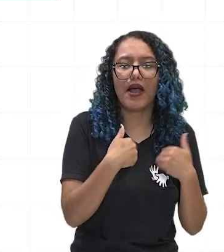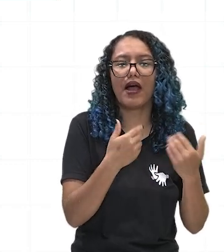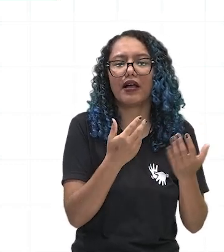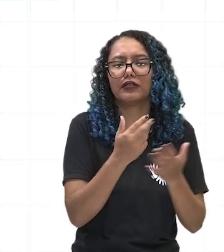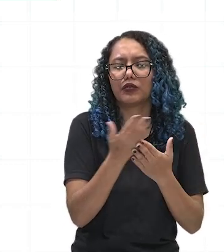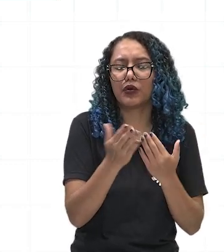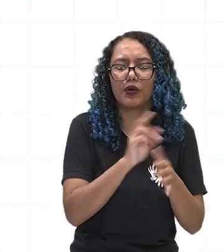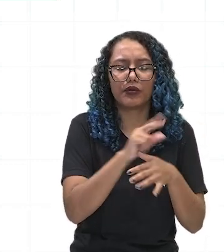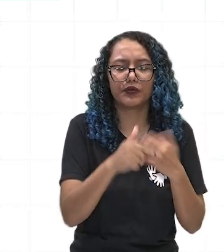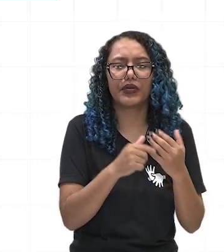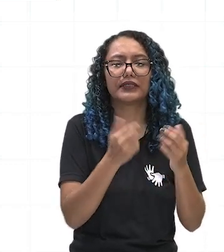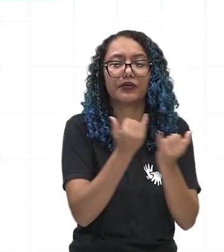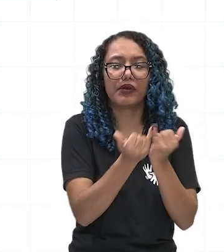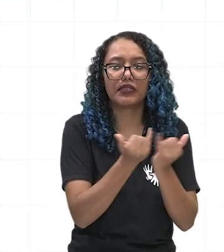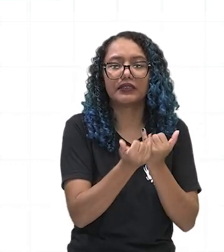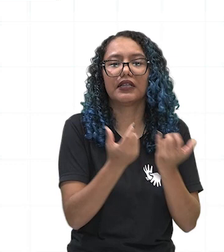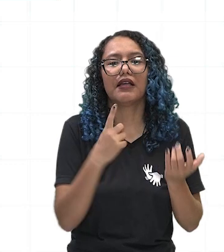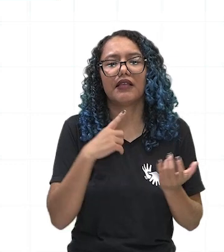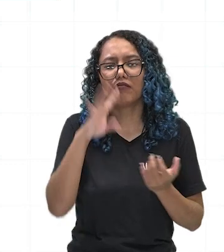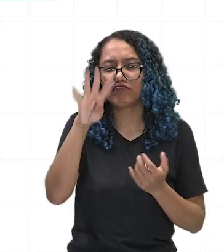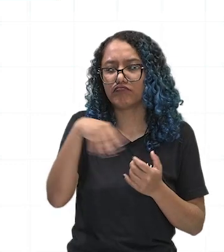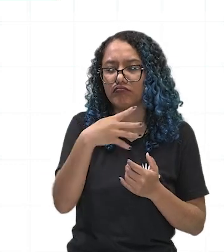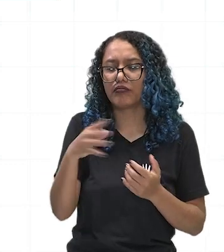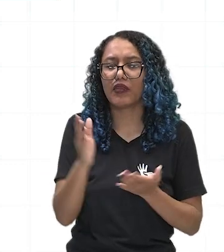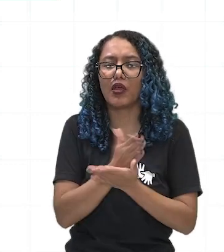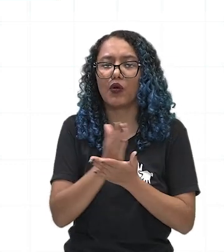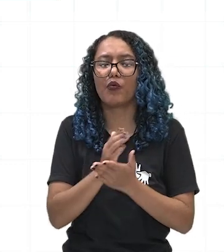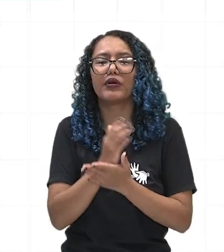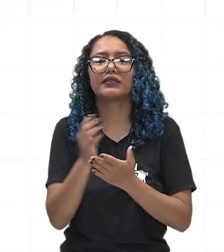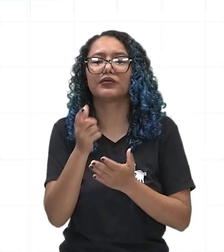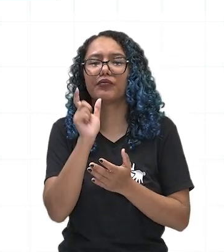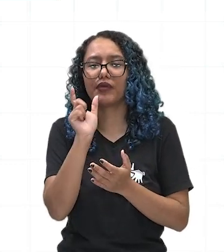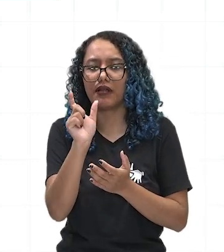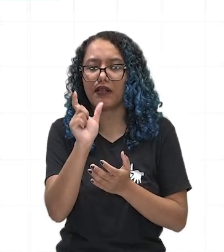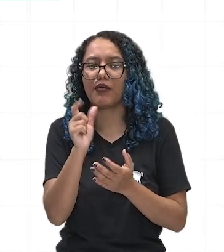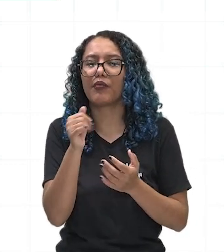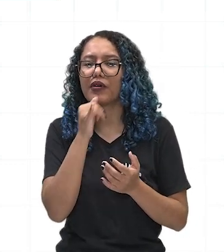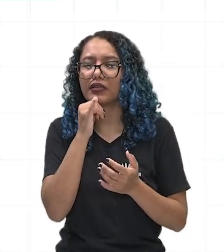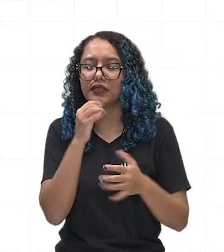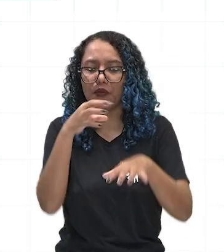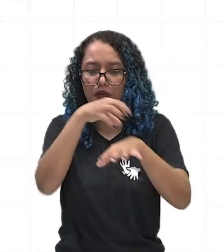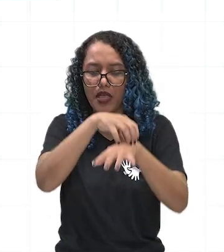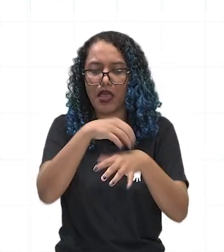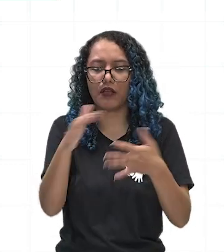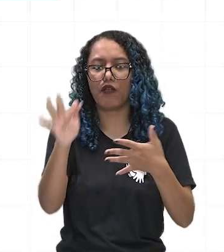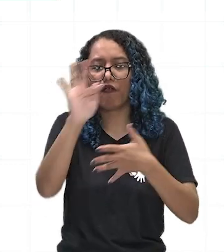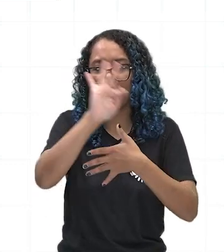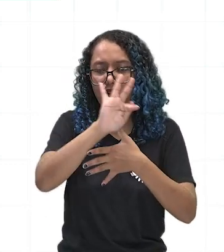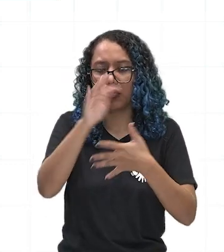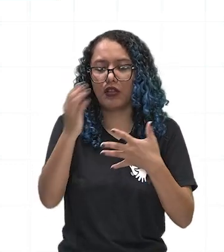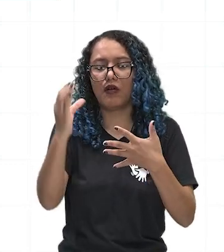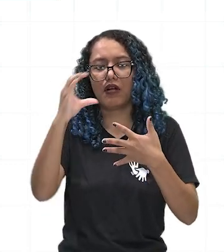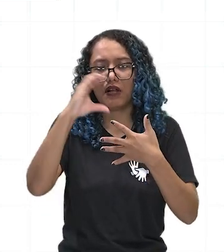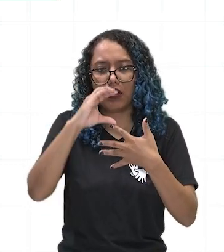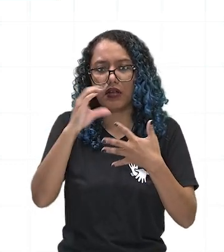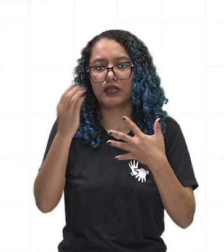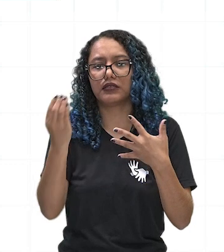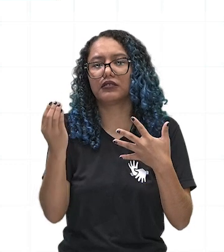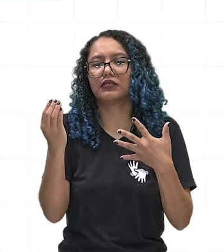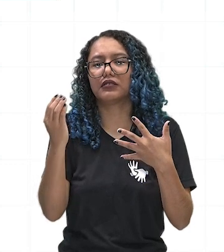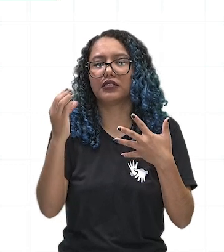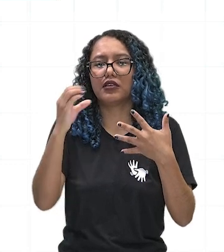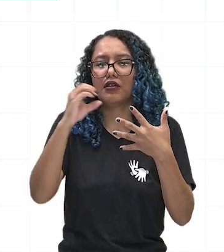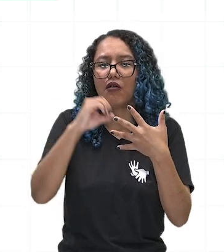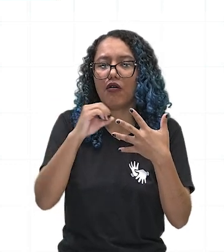observa nesse quadro que nós temos aí algumas palavrinhas-chave, olha só: reino, filo, classe,